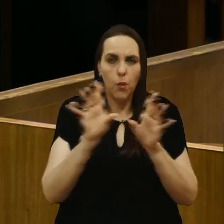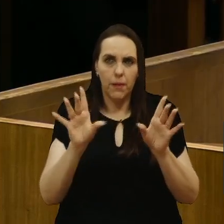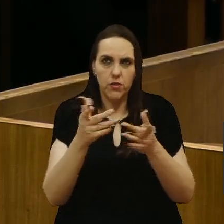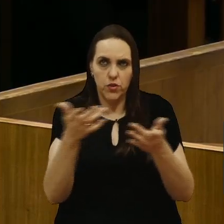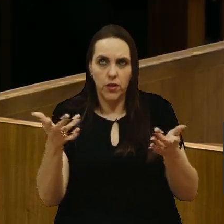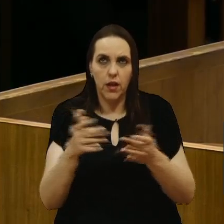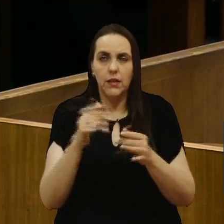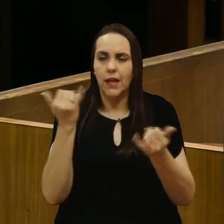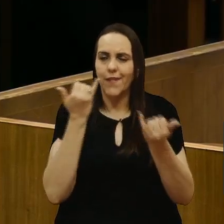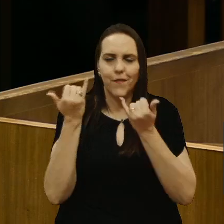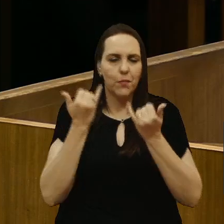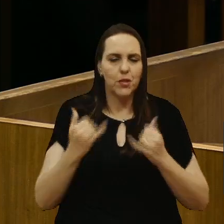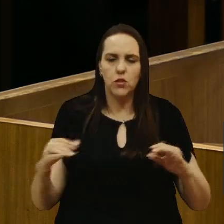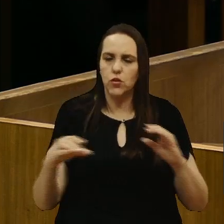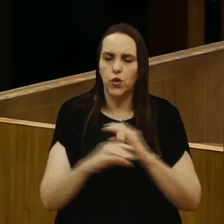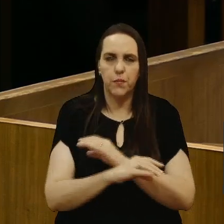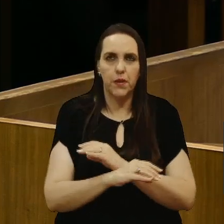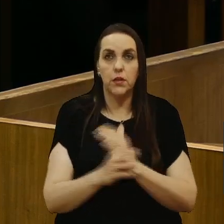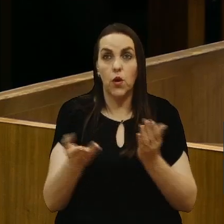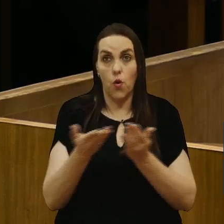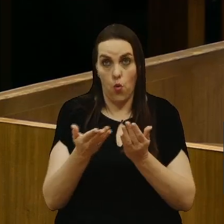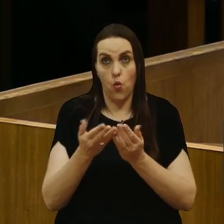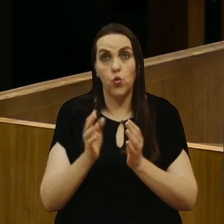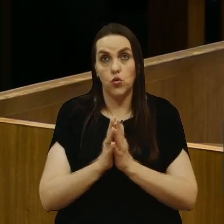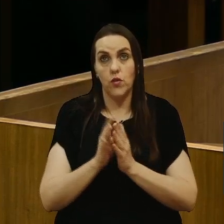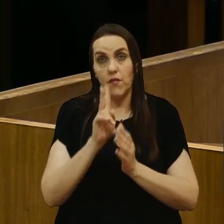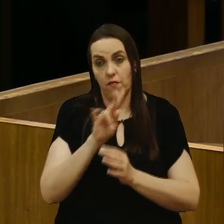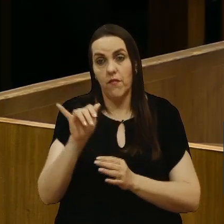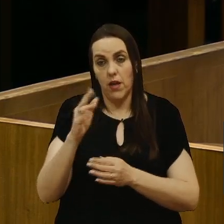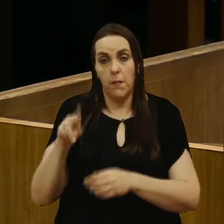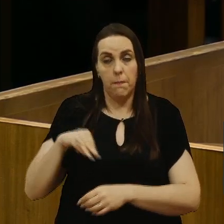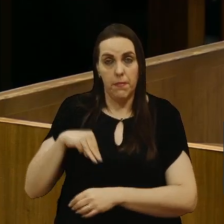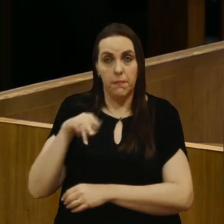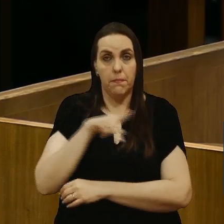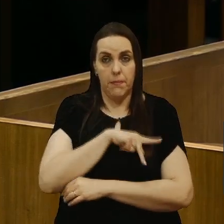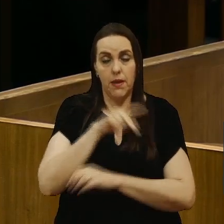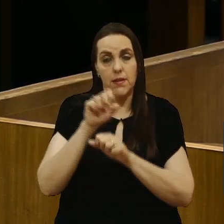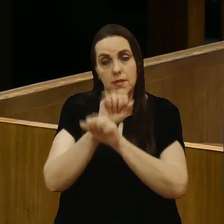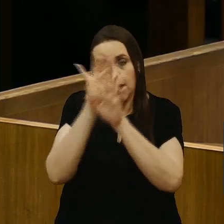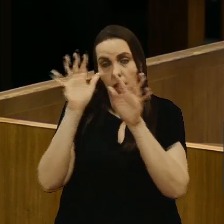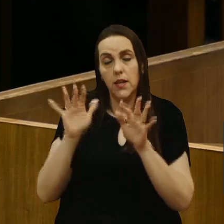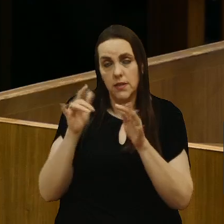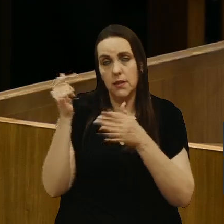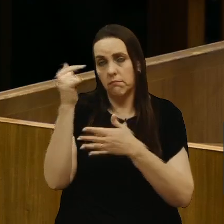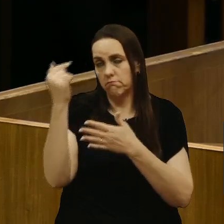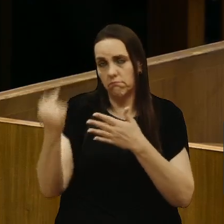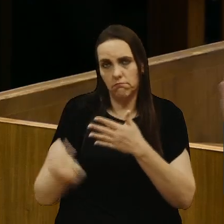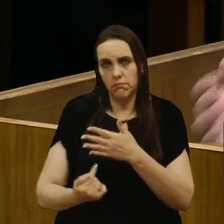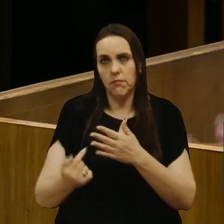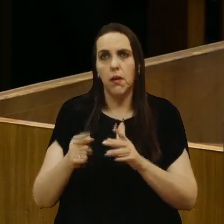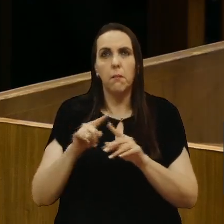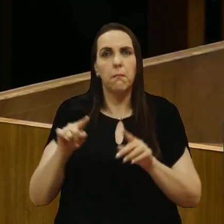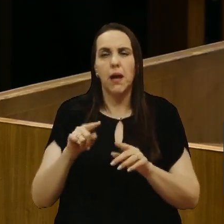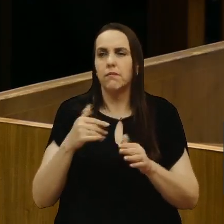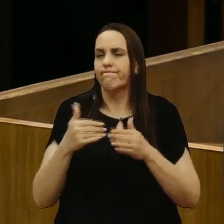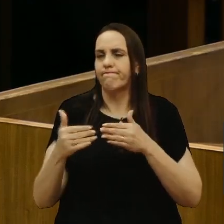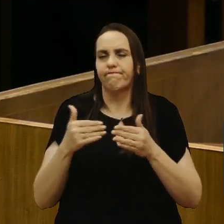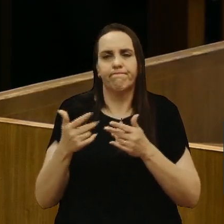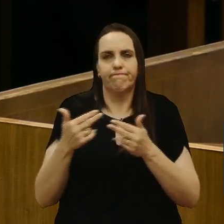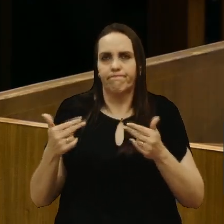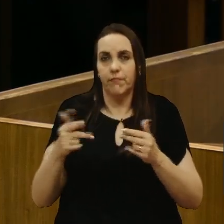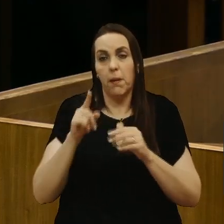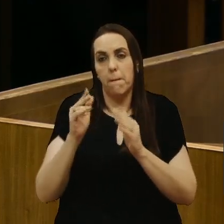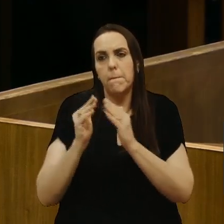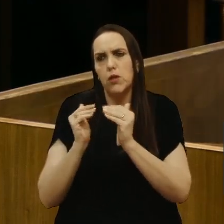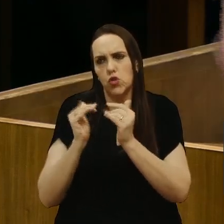tem todas as informações. Hoje ela vai estar no Ministério Público esclarecendo essas questões, mas, independente disso, no seu pedido